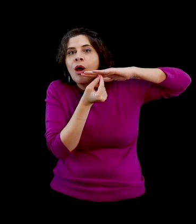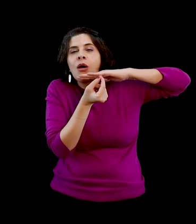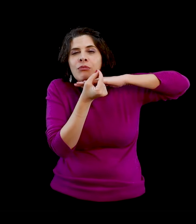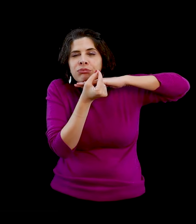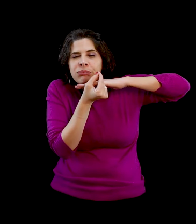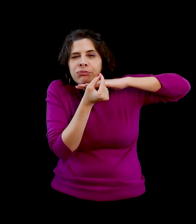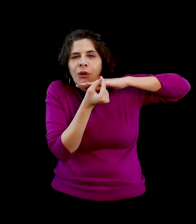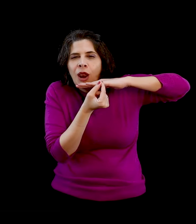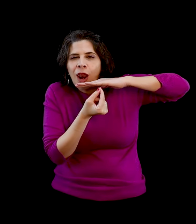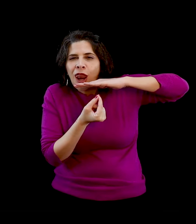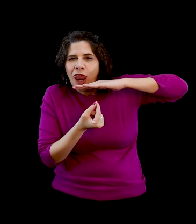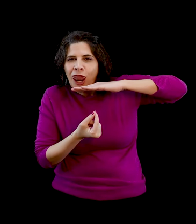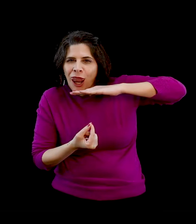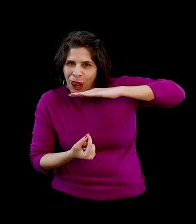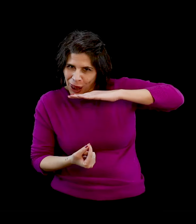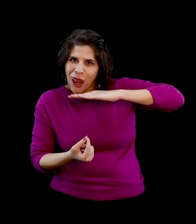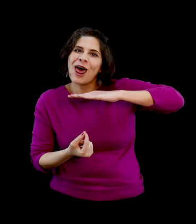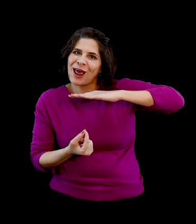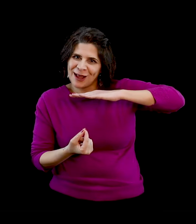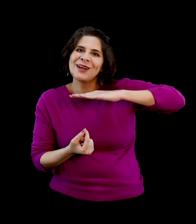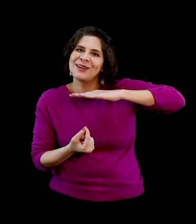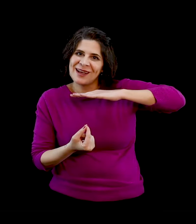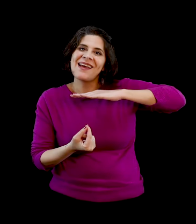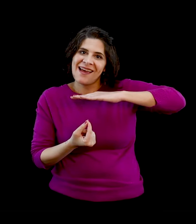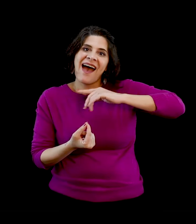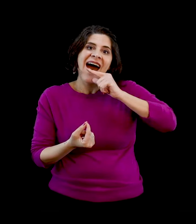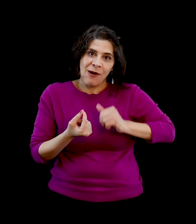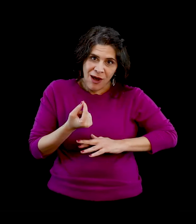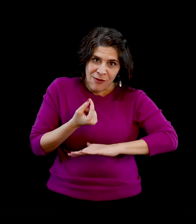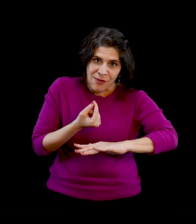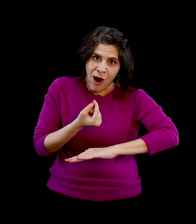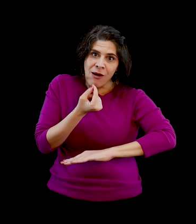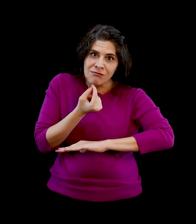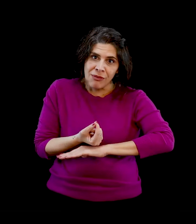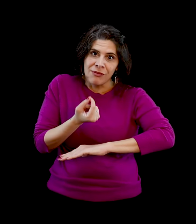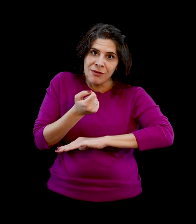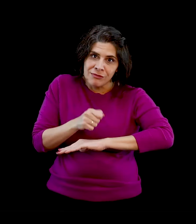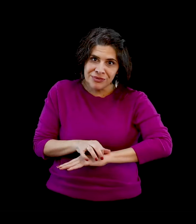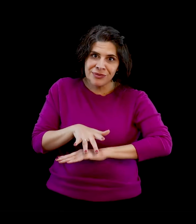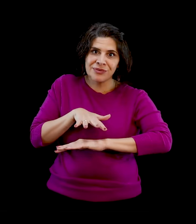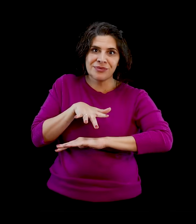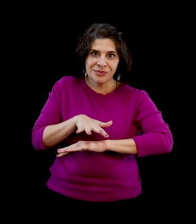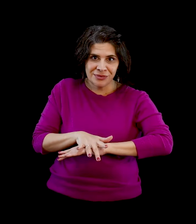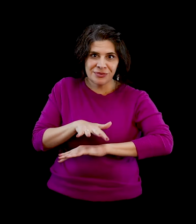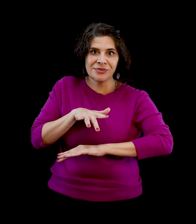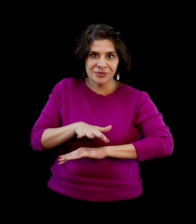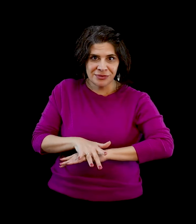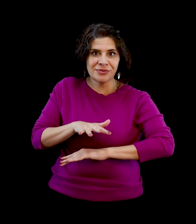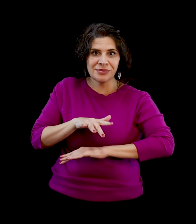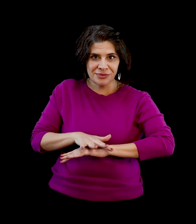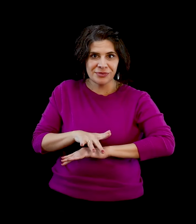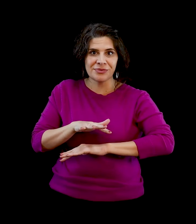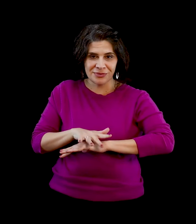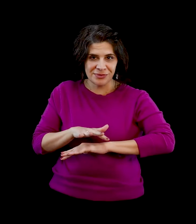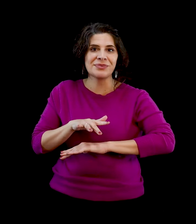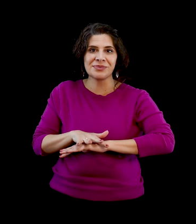Ela vai caindo. Vai caindo cada vez mais. Aqui ela bate na água.